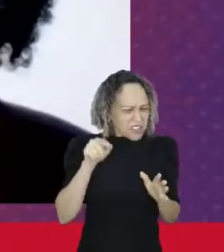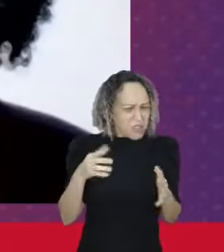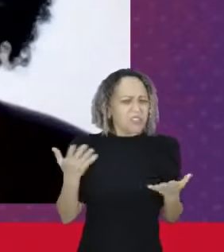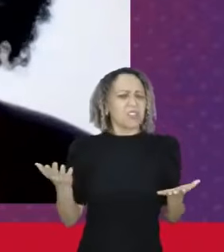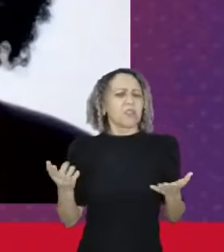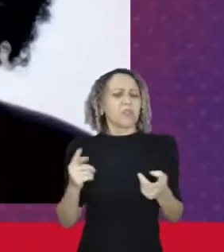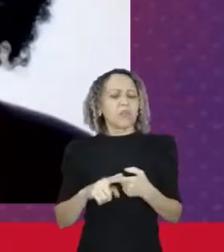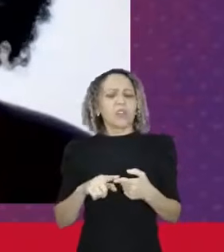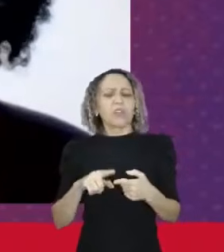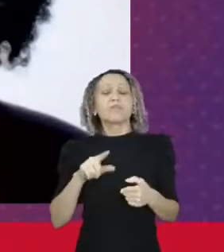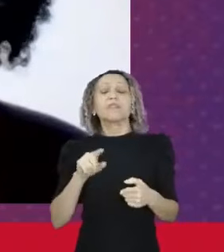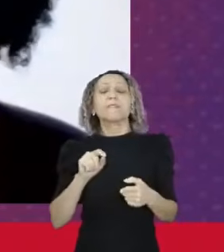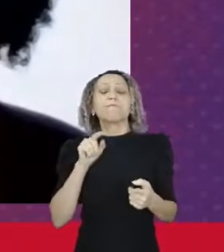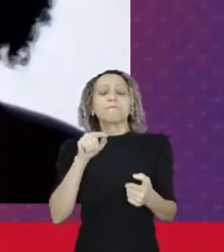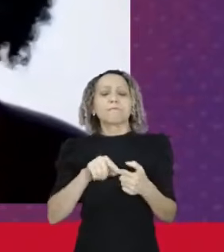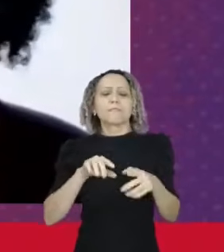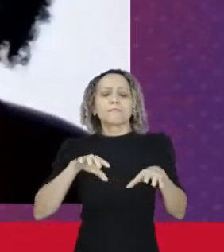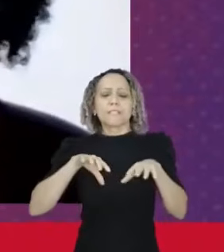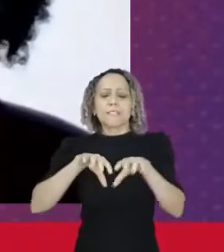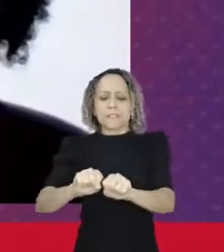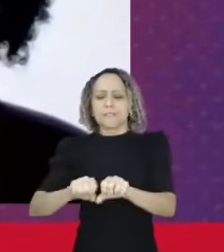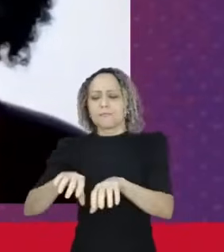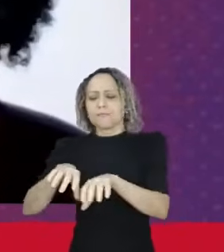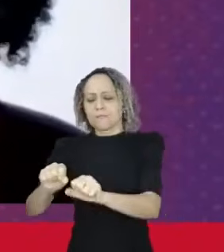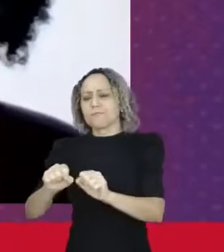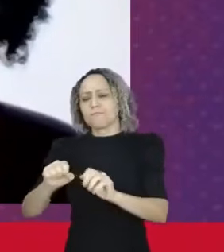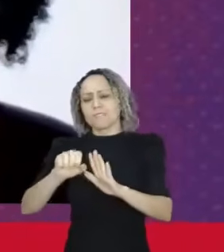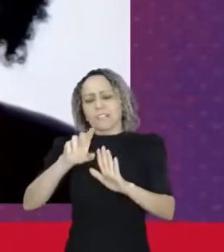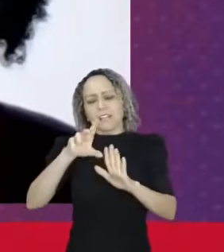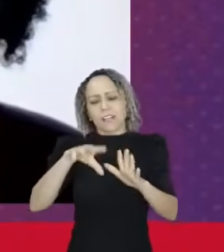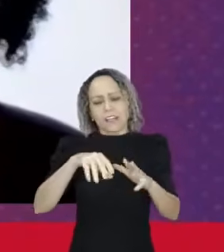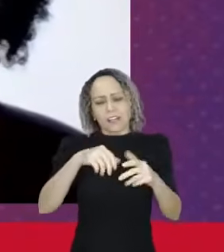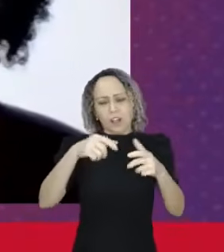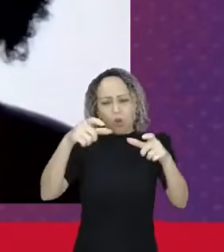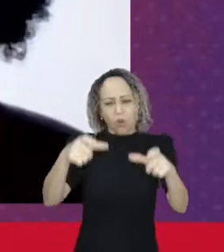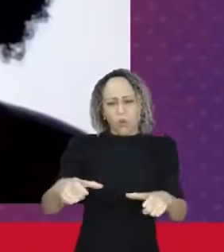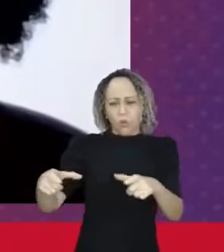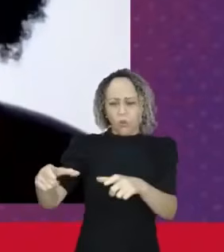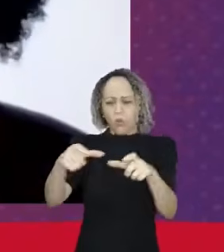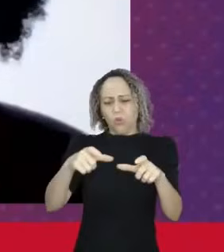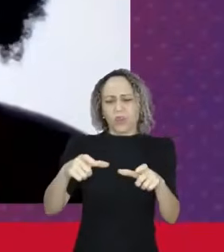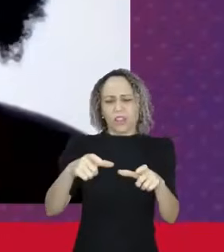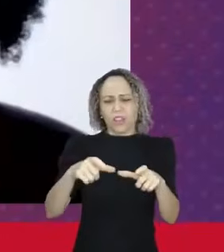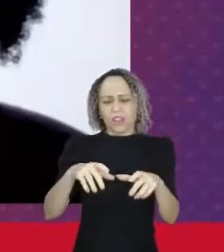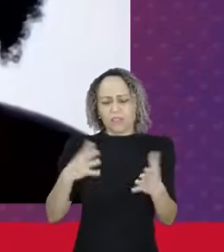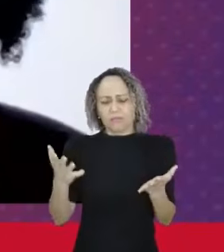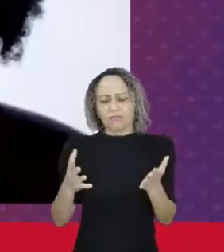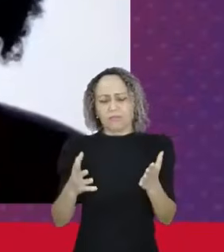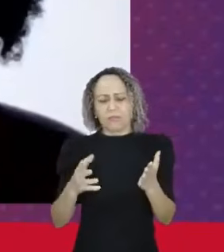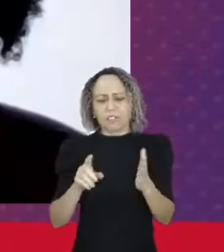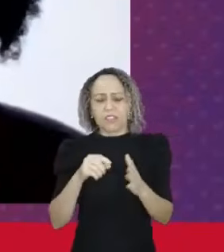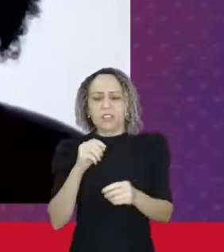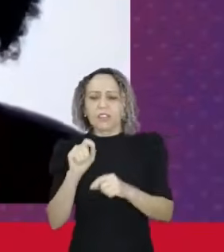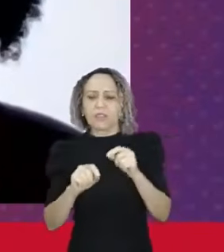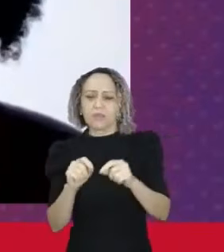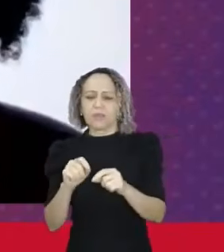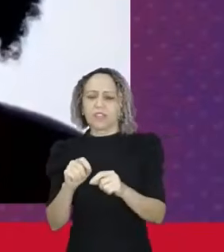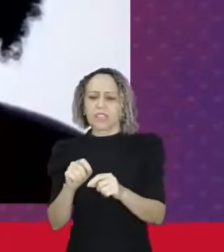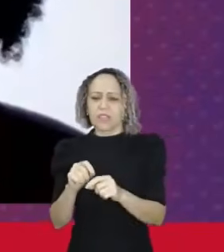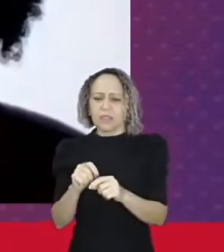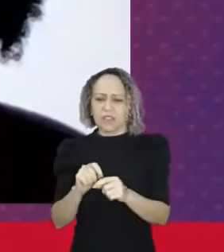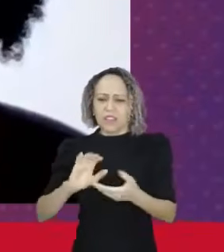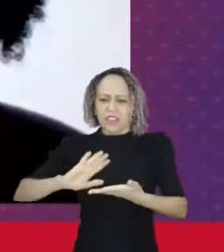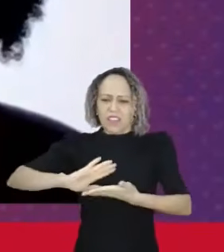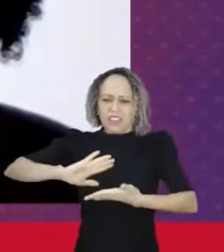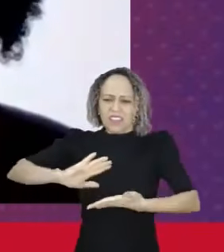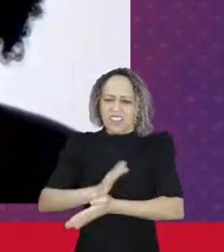estratégias e práticas, não é, bem definidas, como o ecocídio, que é a tomada e